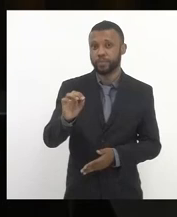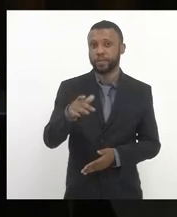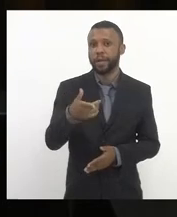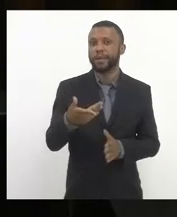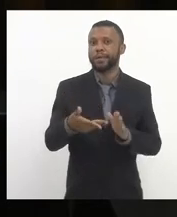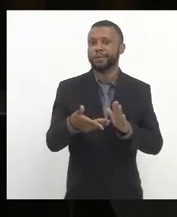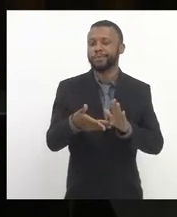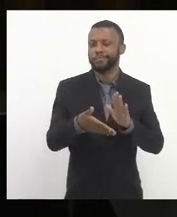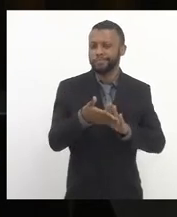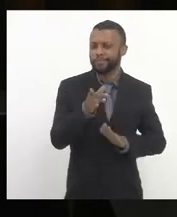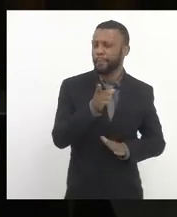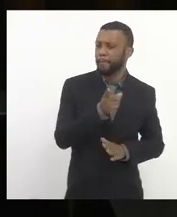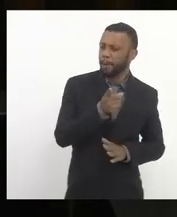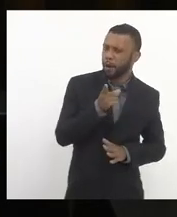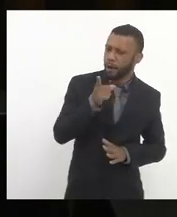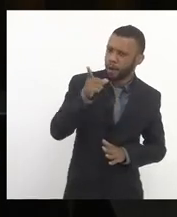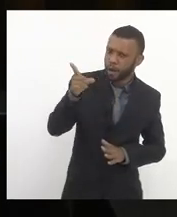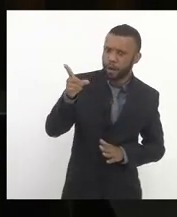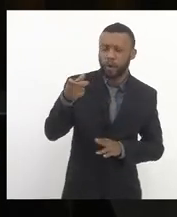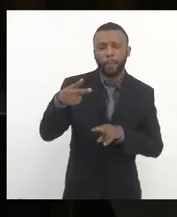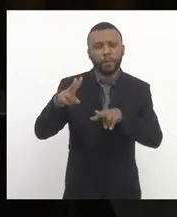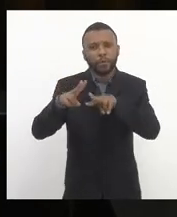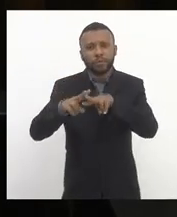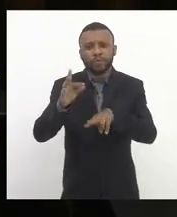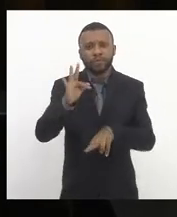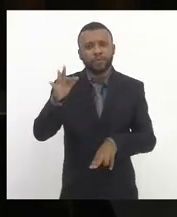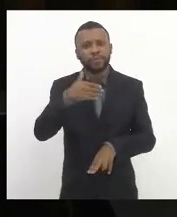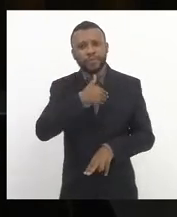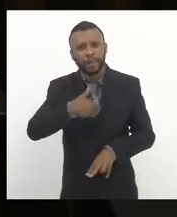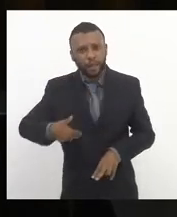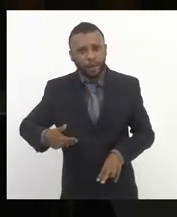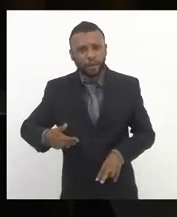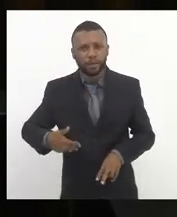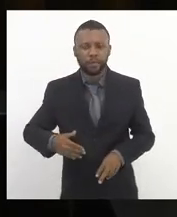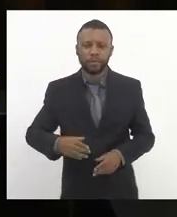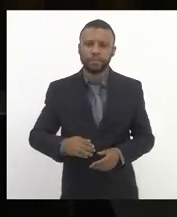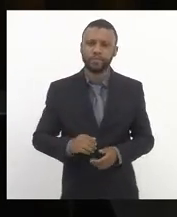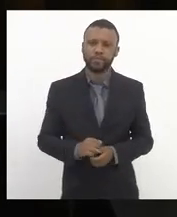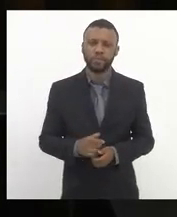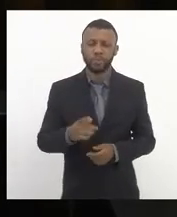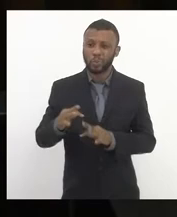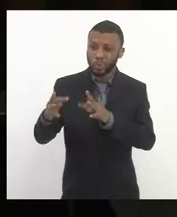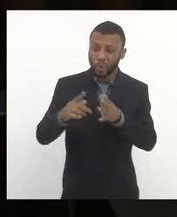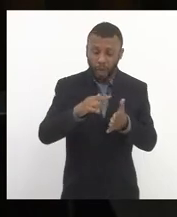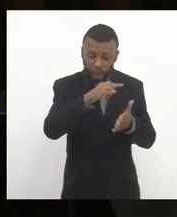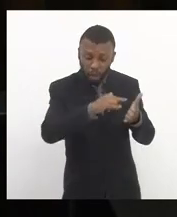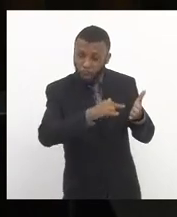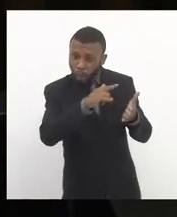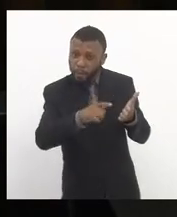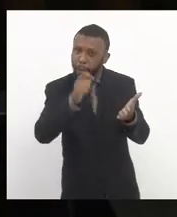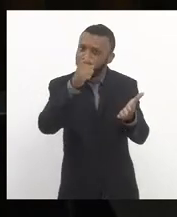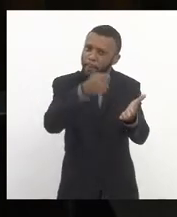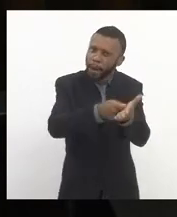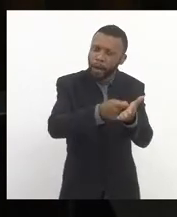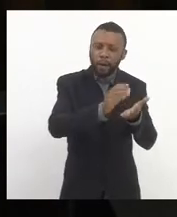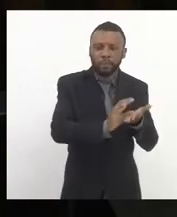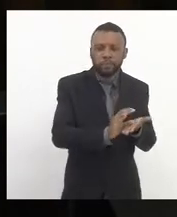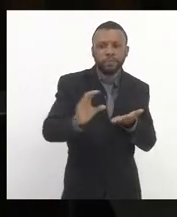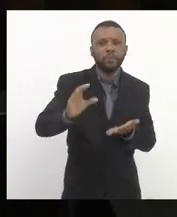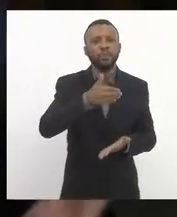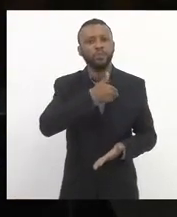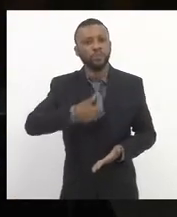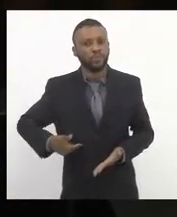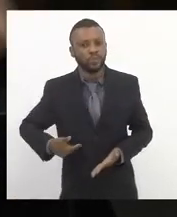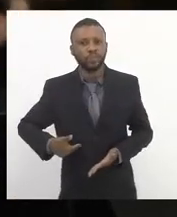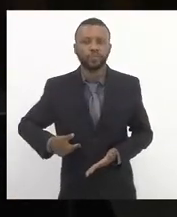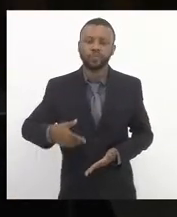federal com todas as suas contas pagas, com todas as suas contas pagas pelo governo do Estado.